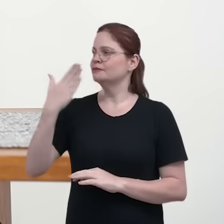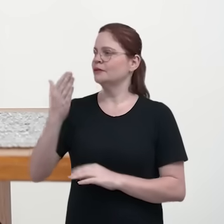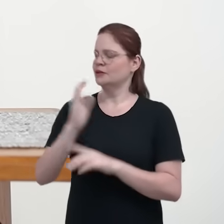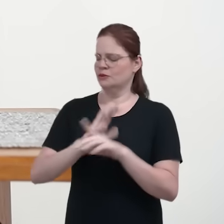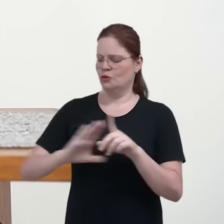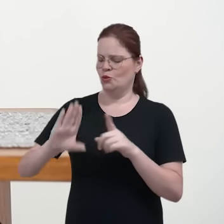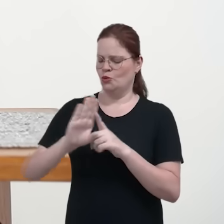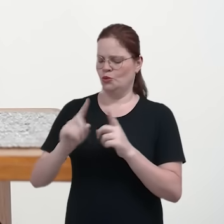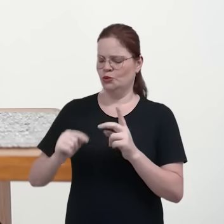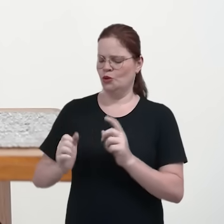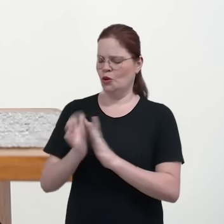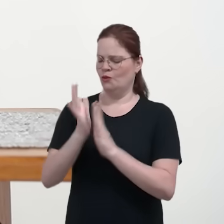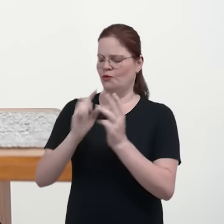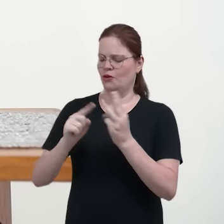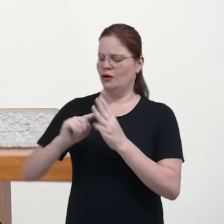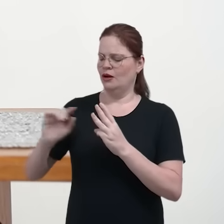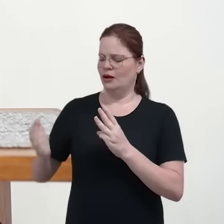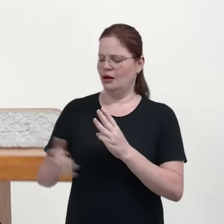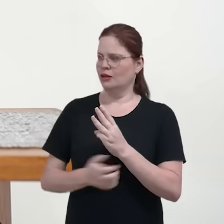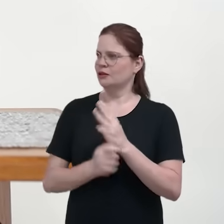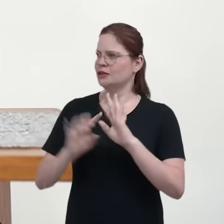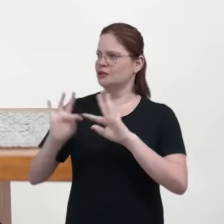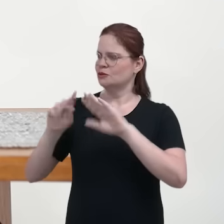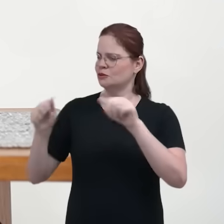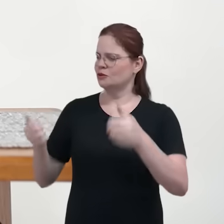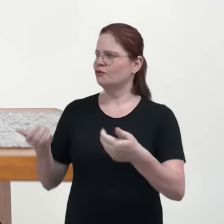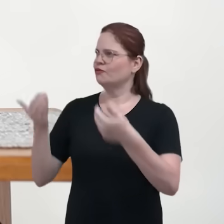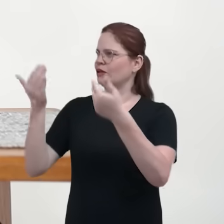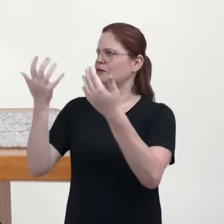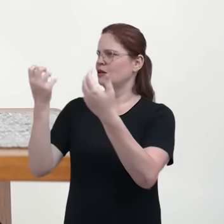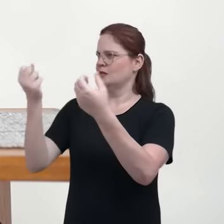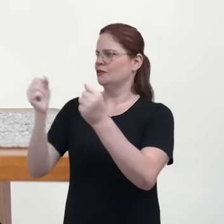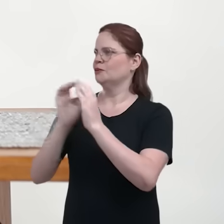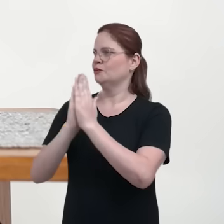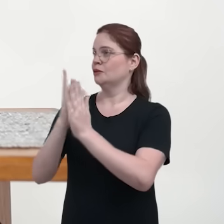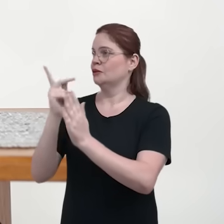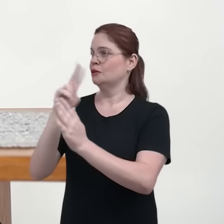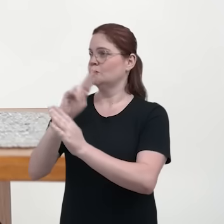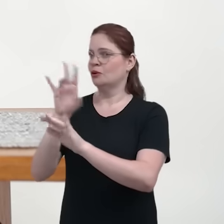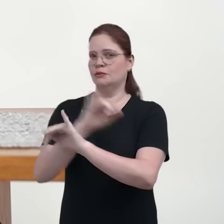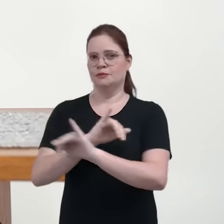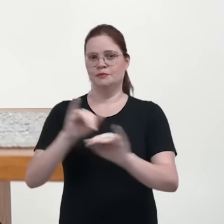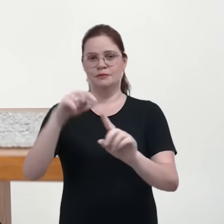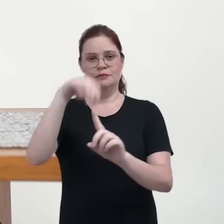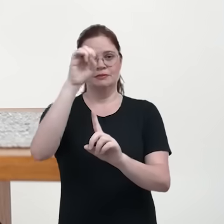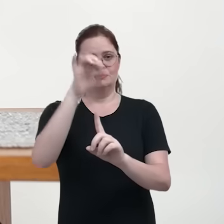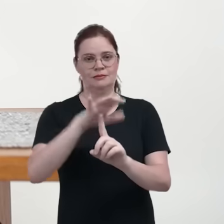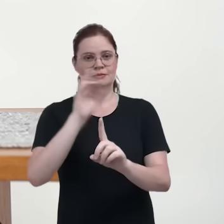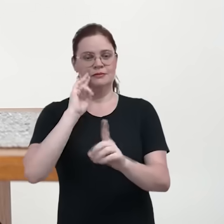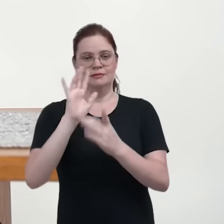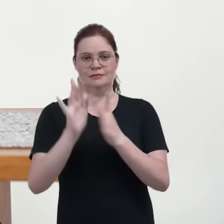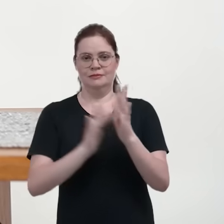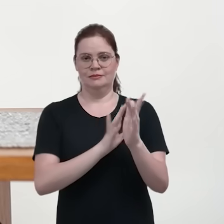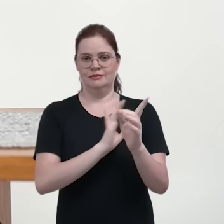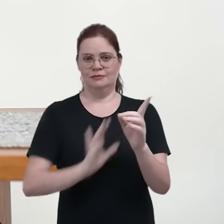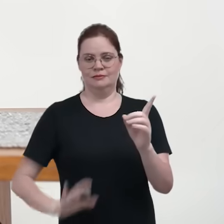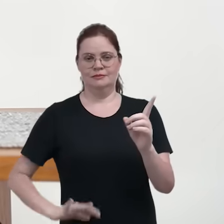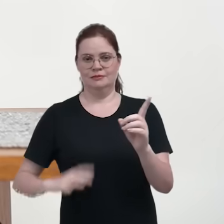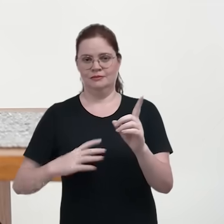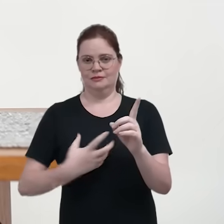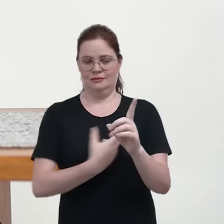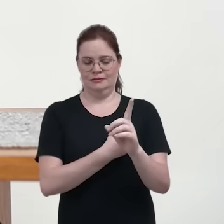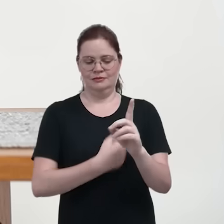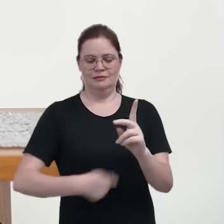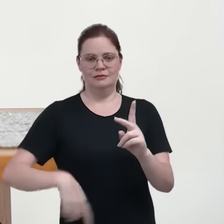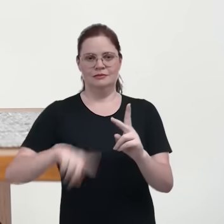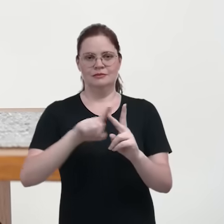nosso louvor, a nossa adoração, e em teu santo nome dizemos que a graça de nosso Senhor e